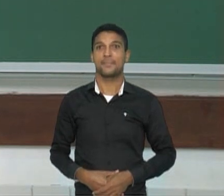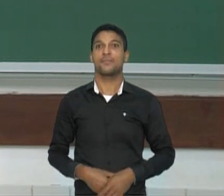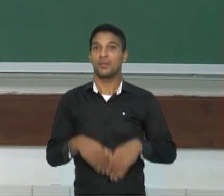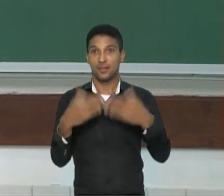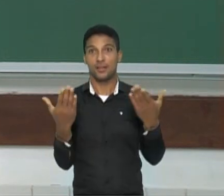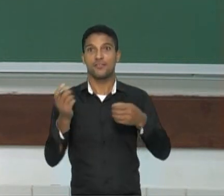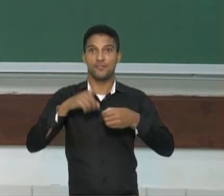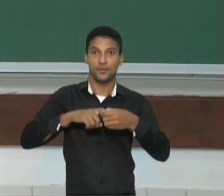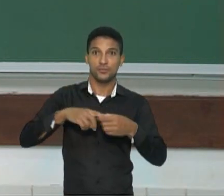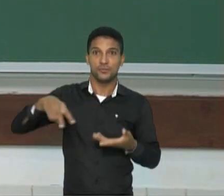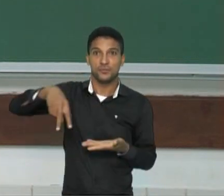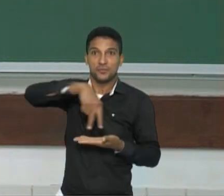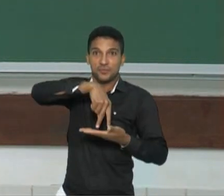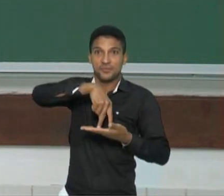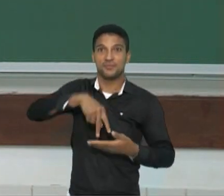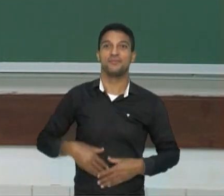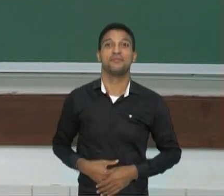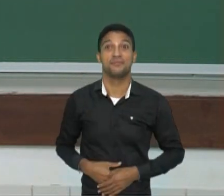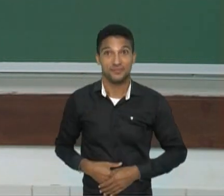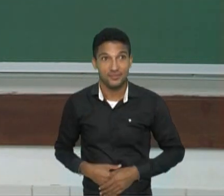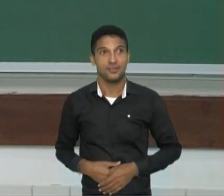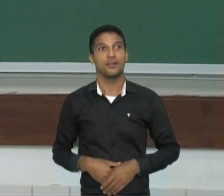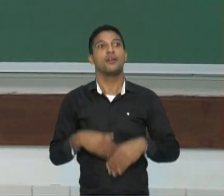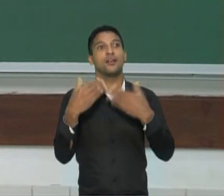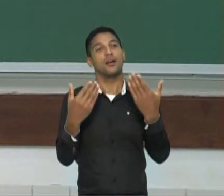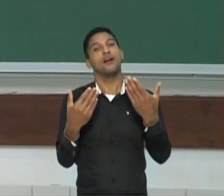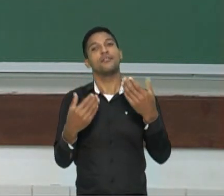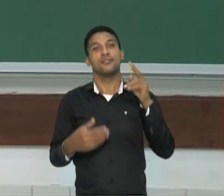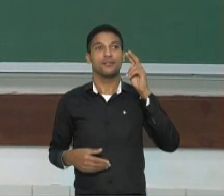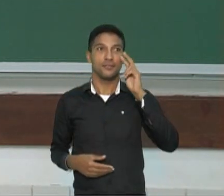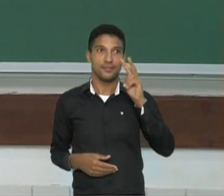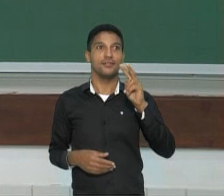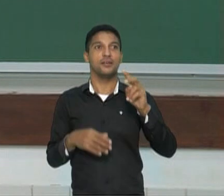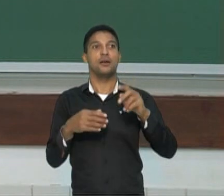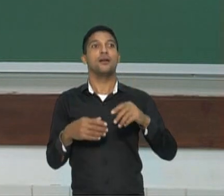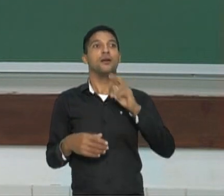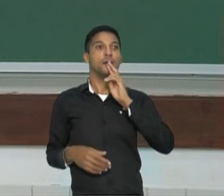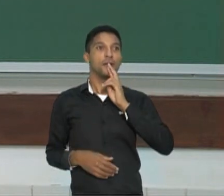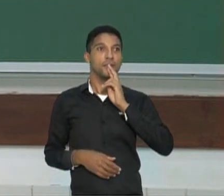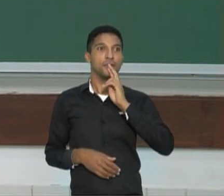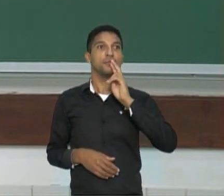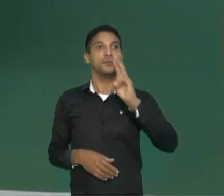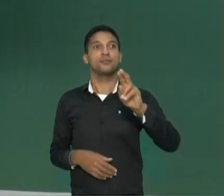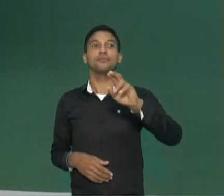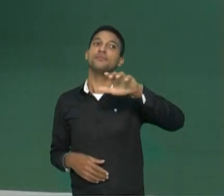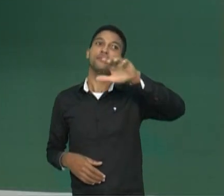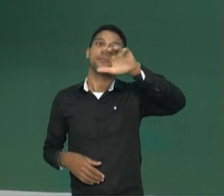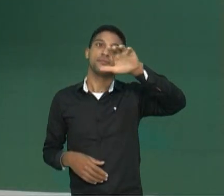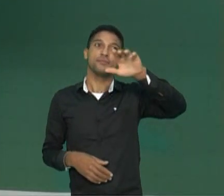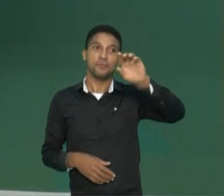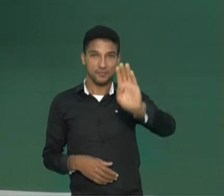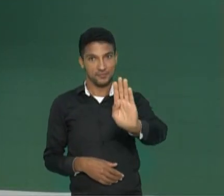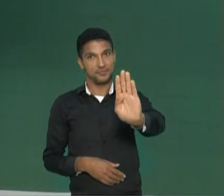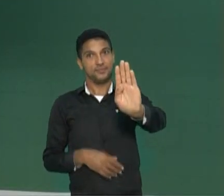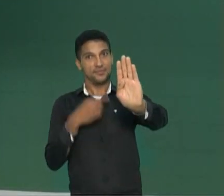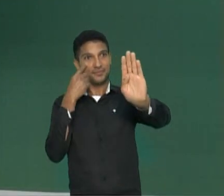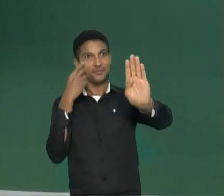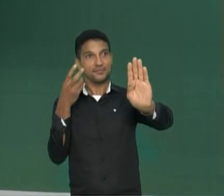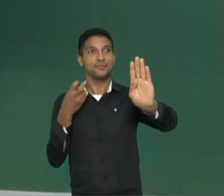Estamos aqui de volta, pessoal. Lógico que é o carolíngio lá do seu Carlos Magno, tantos avanços. Voltem à aula lá, assistam de